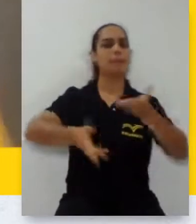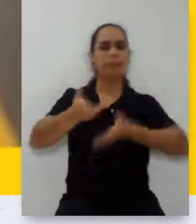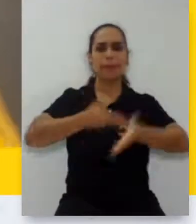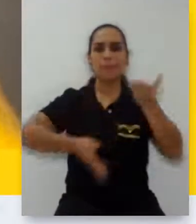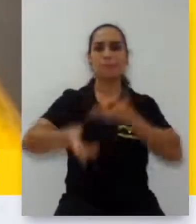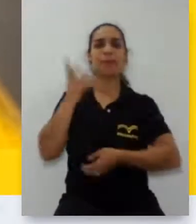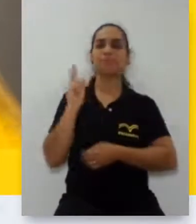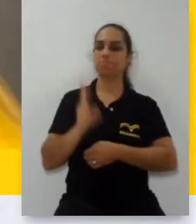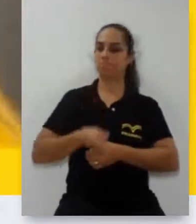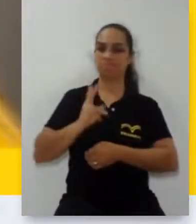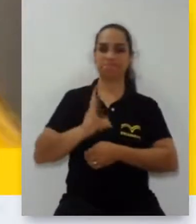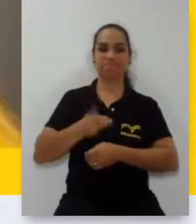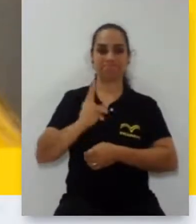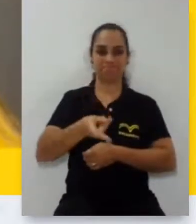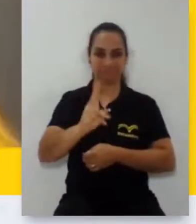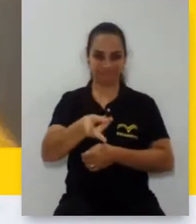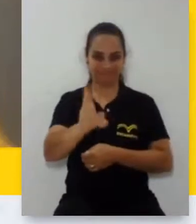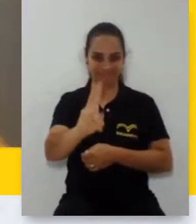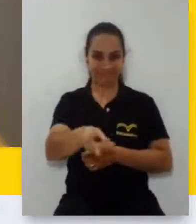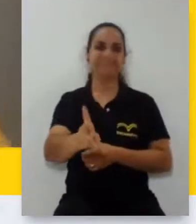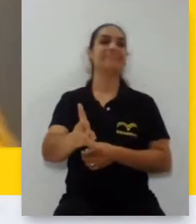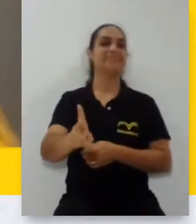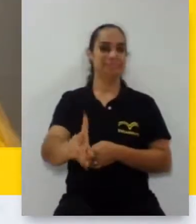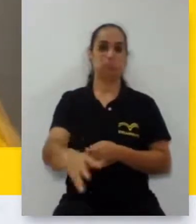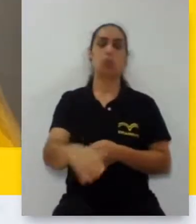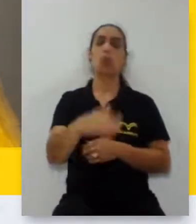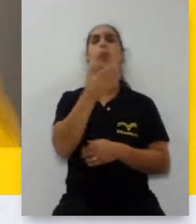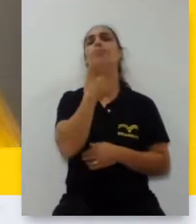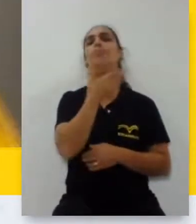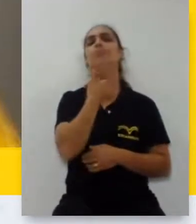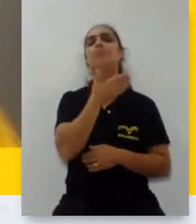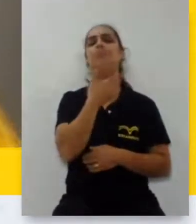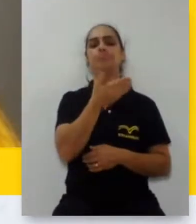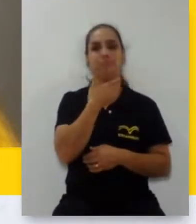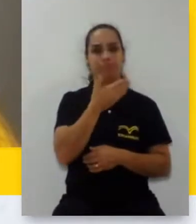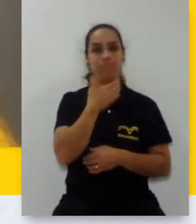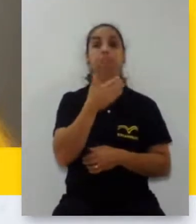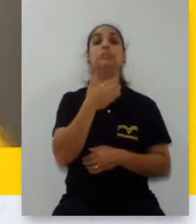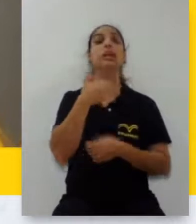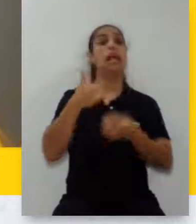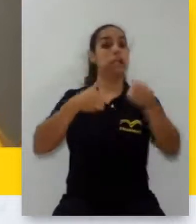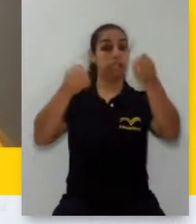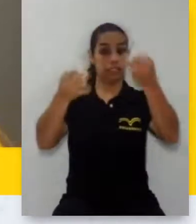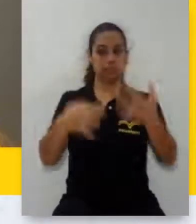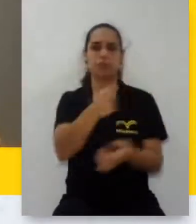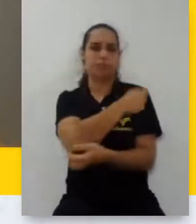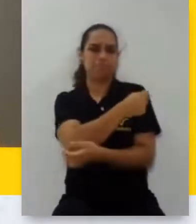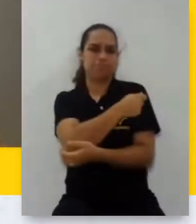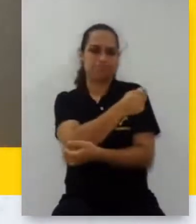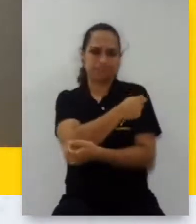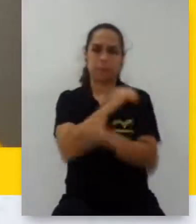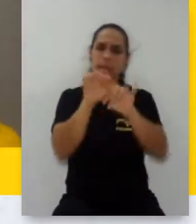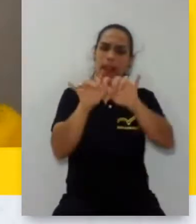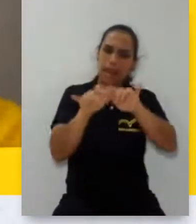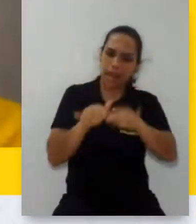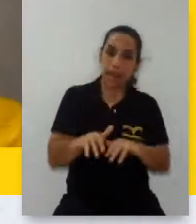live, né? E também que estão aderindo, sim, às atividades físicas, né? Então,